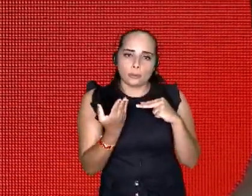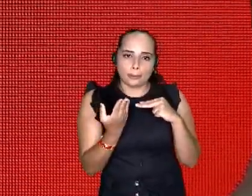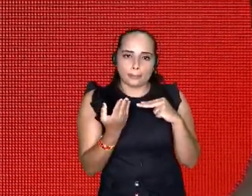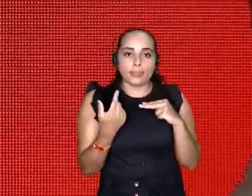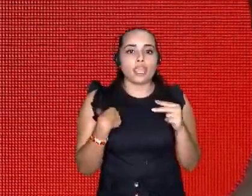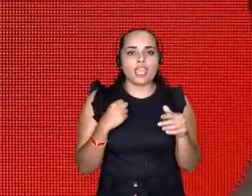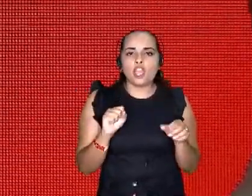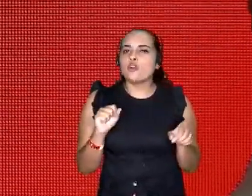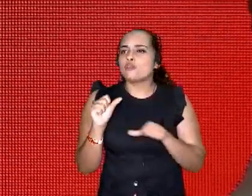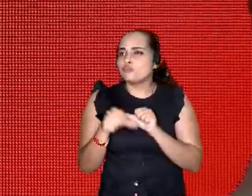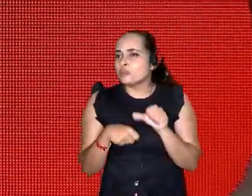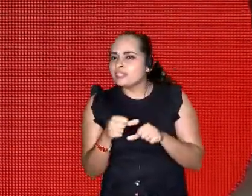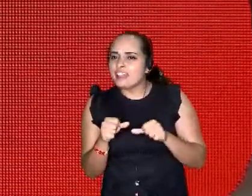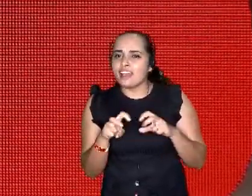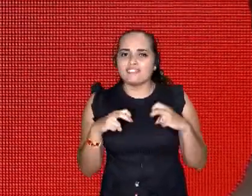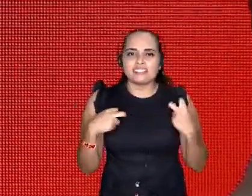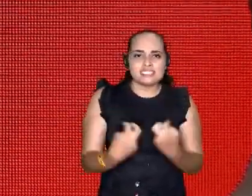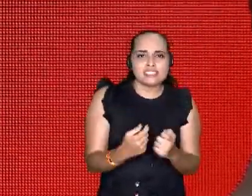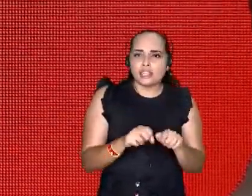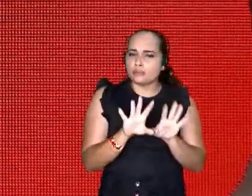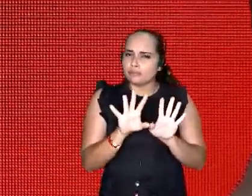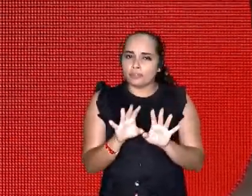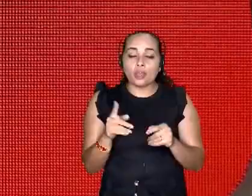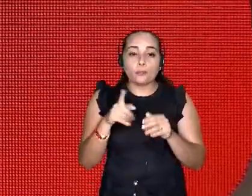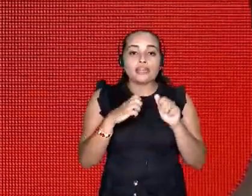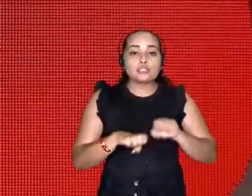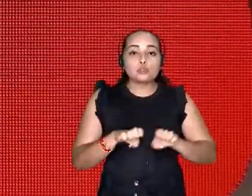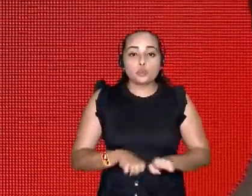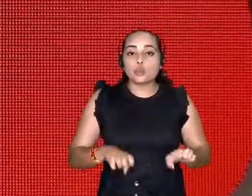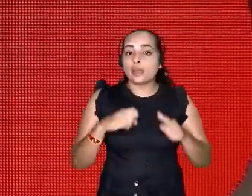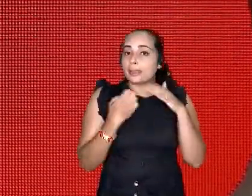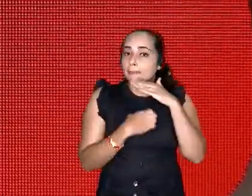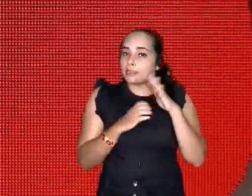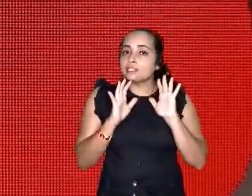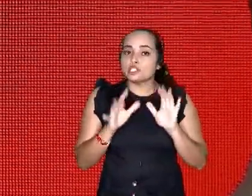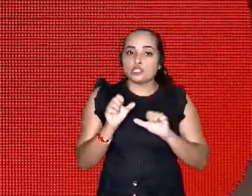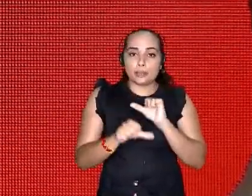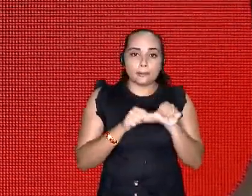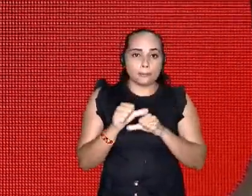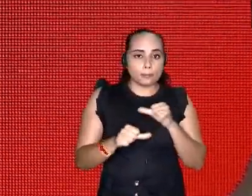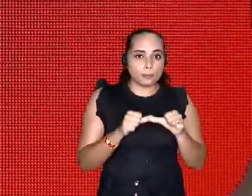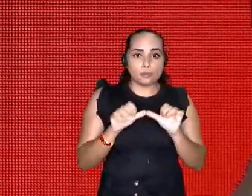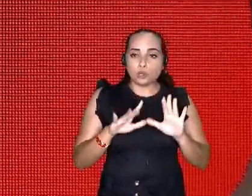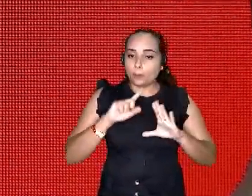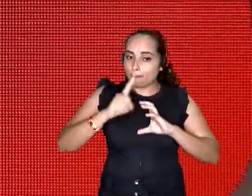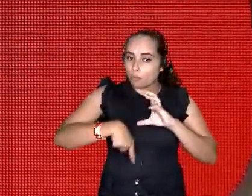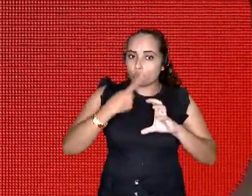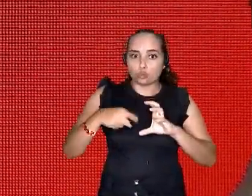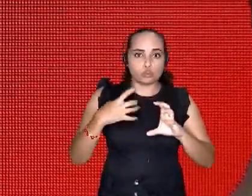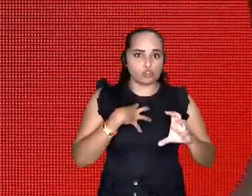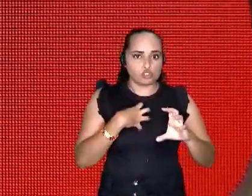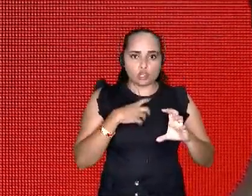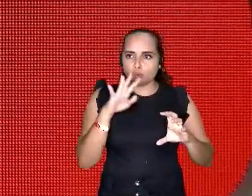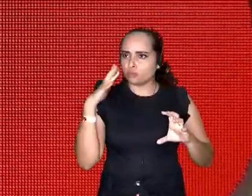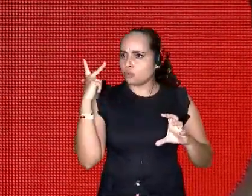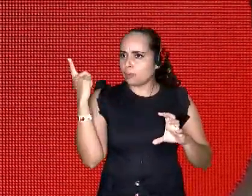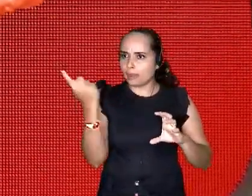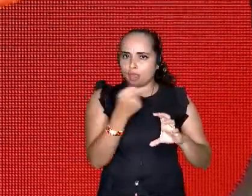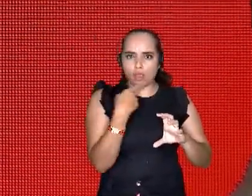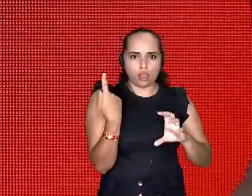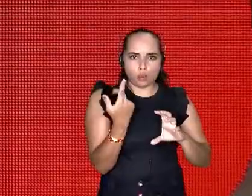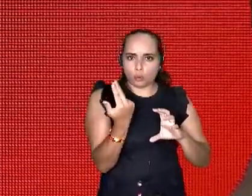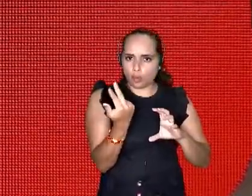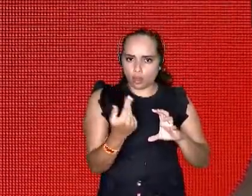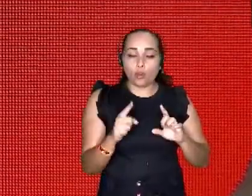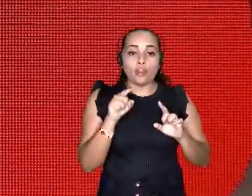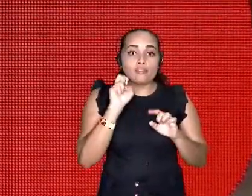it's a structure that the company has put together all over the world, and it's already a good exercise to see what's already out there so that